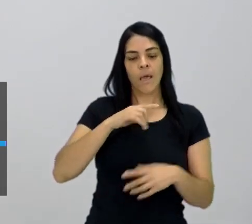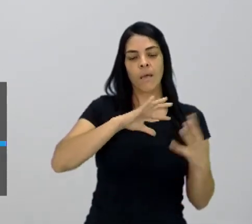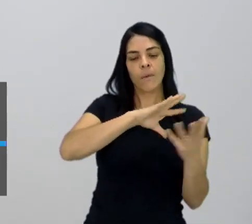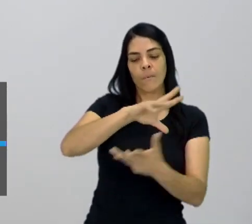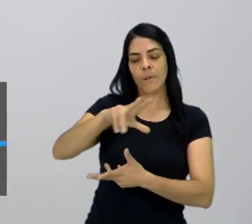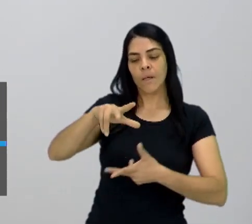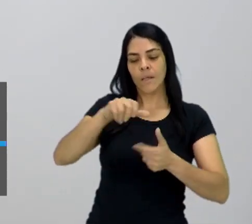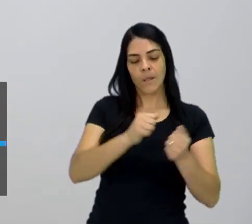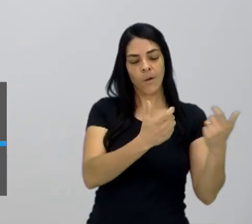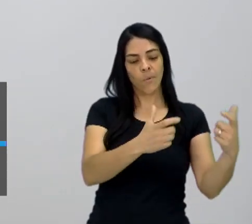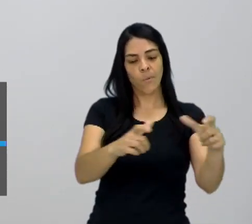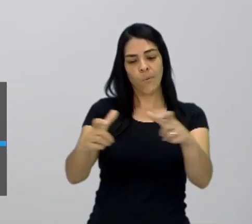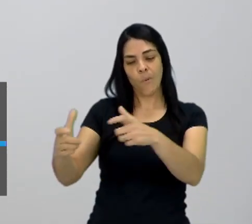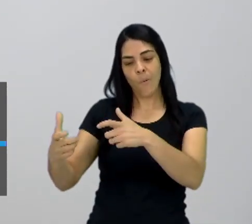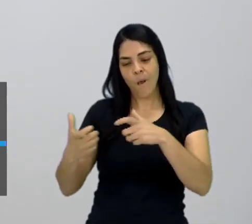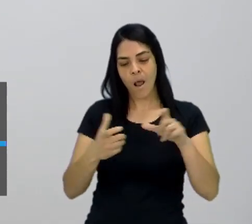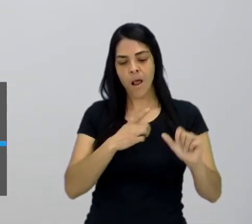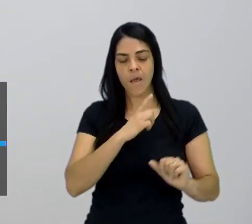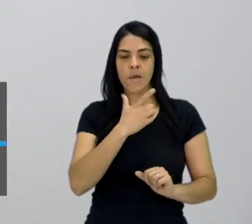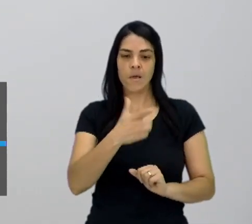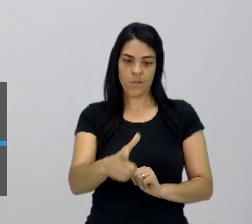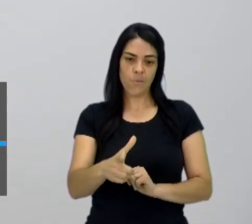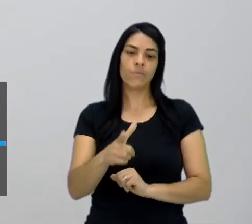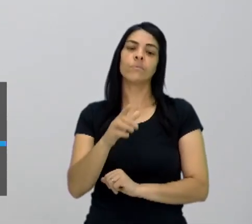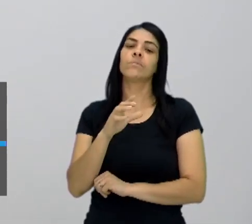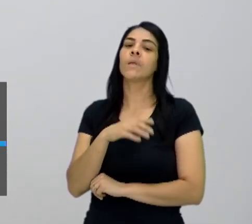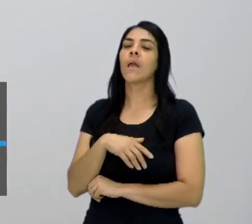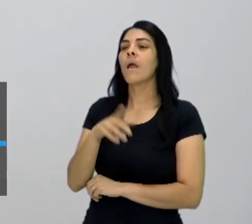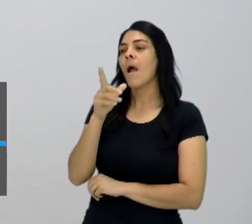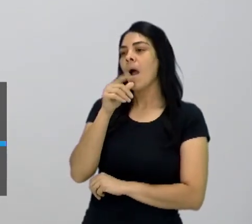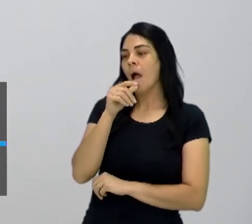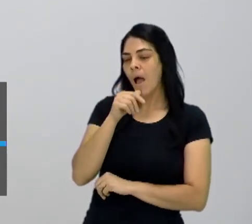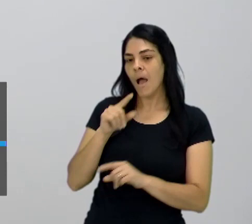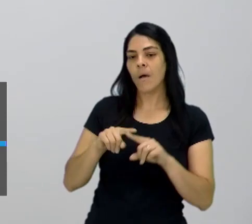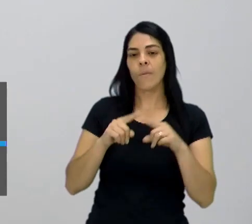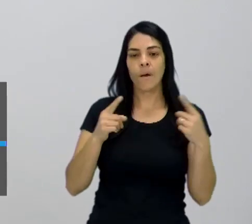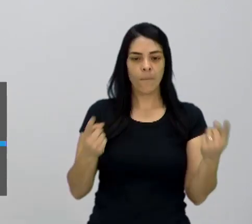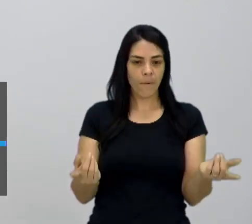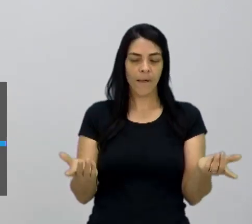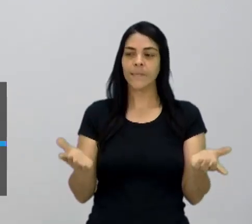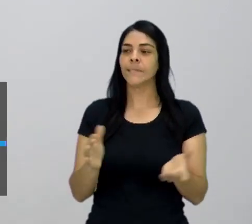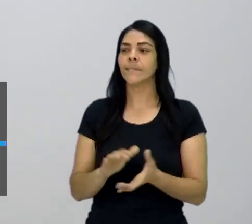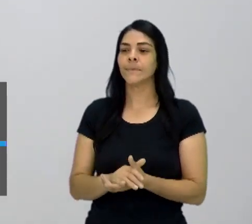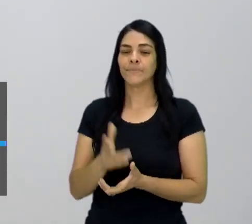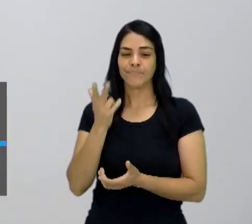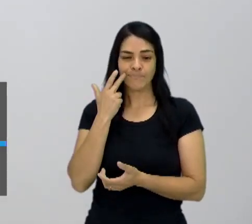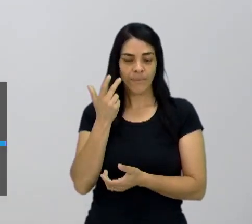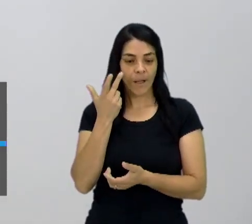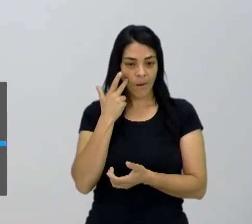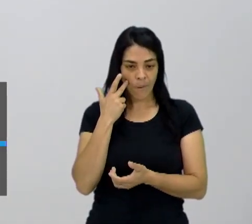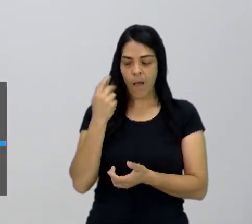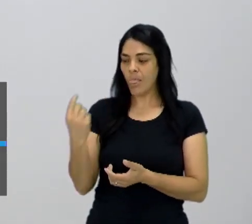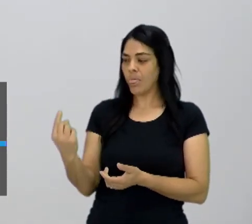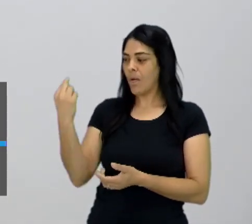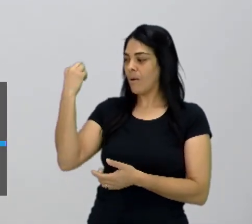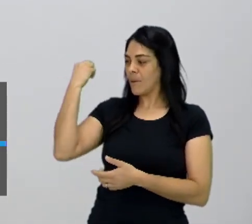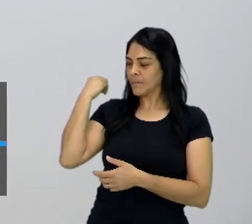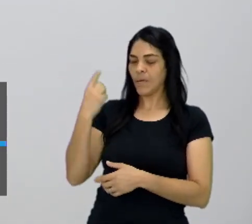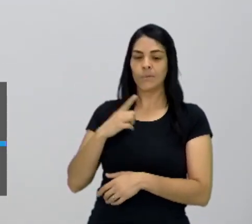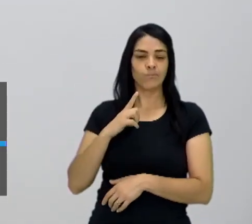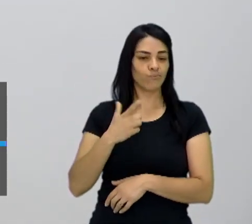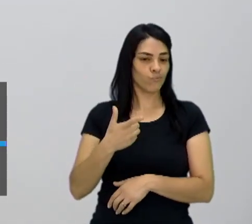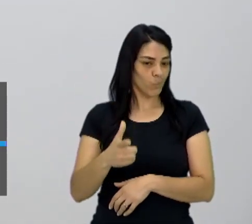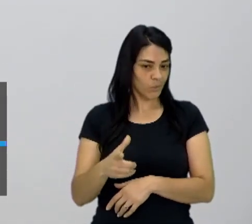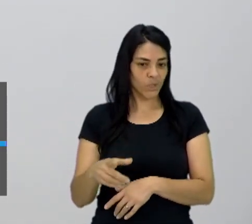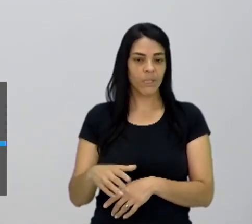E fazem parte também do universo. Mas naquela época ele não tinha muito instrumento, não tinha muitos experimentos, então ele